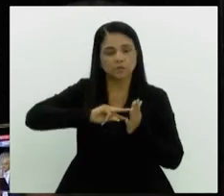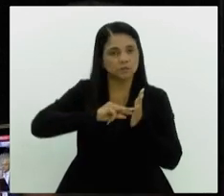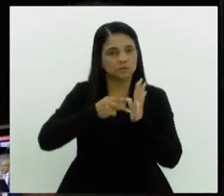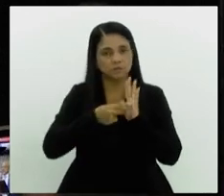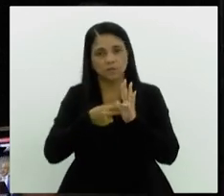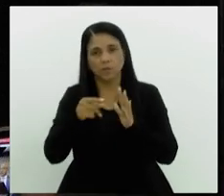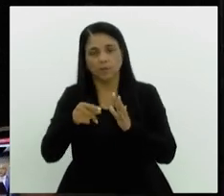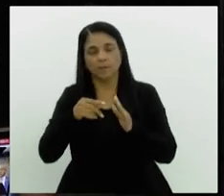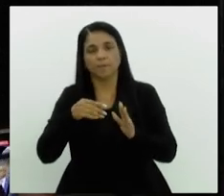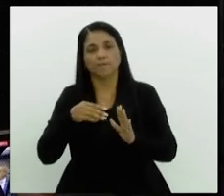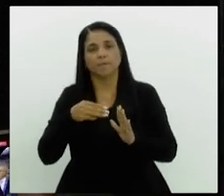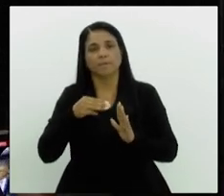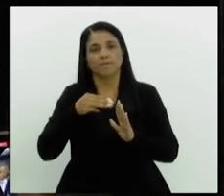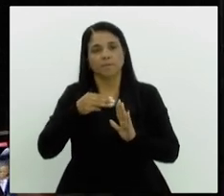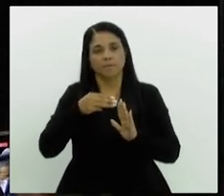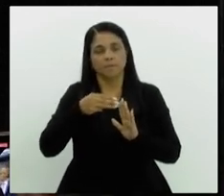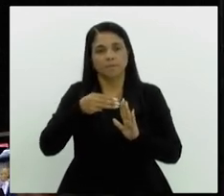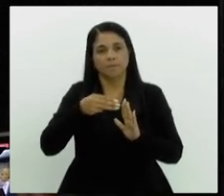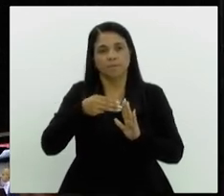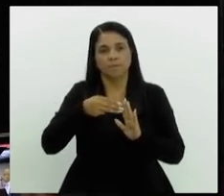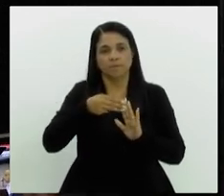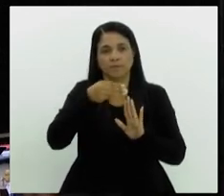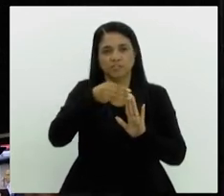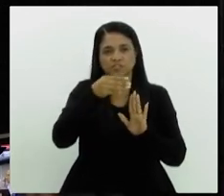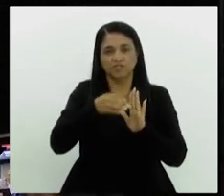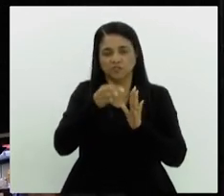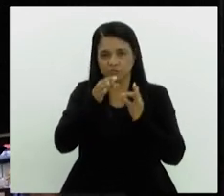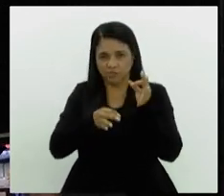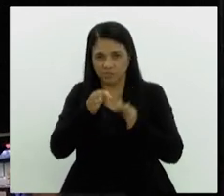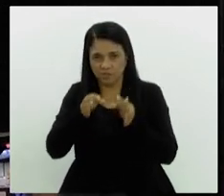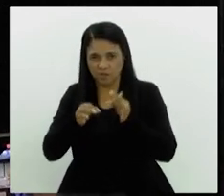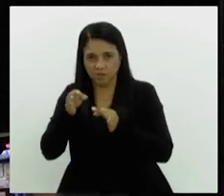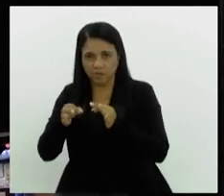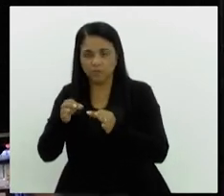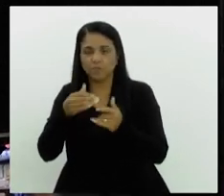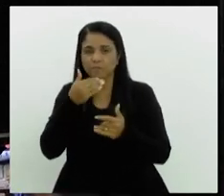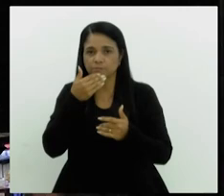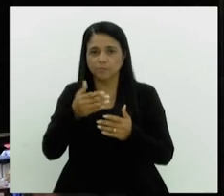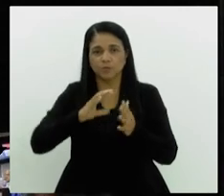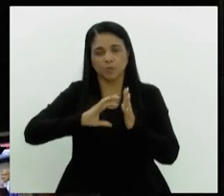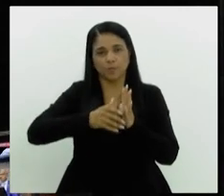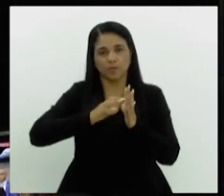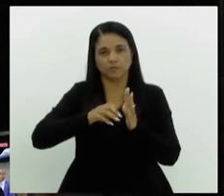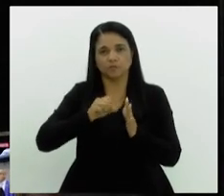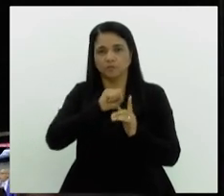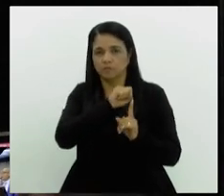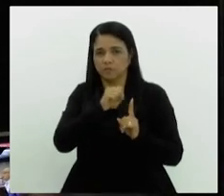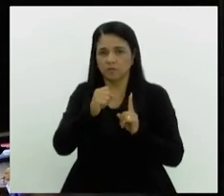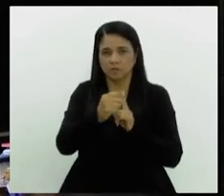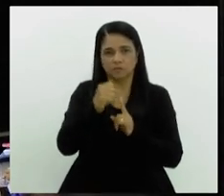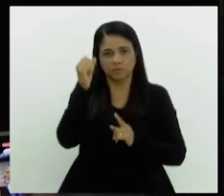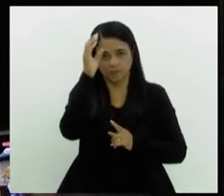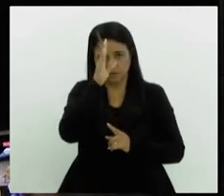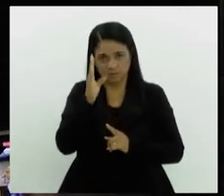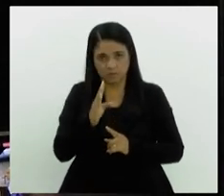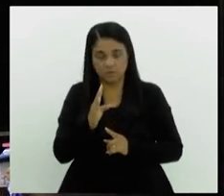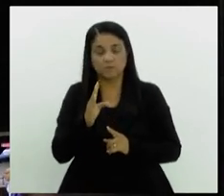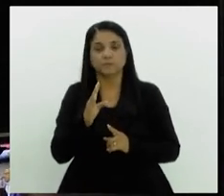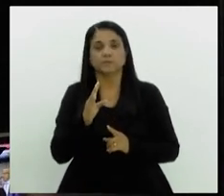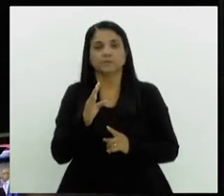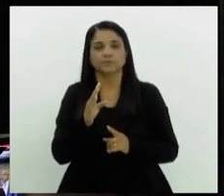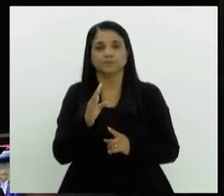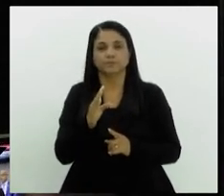medida judicial que foi pedida, que foi solicitada pelo Partido Socialista Brasileiro. Partido Socialista